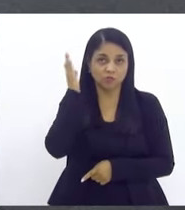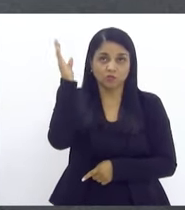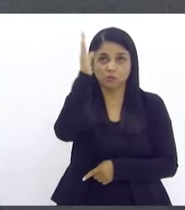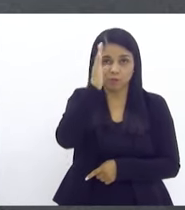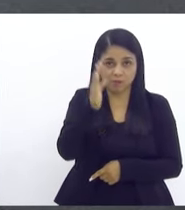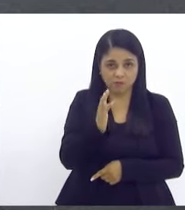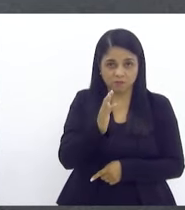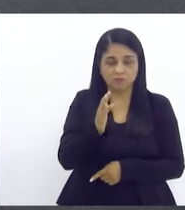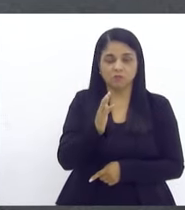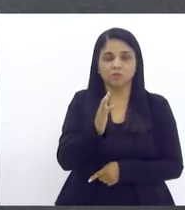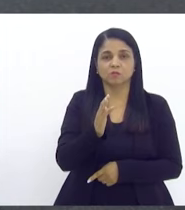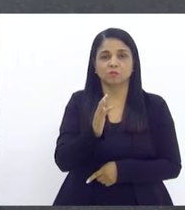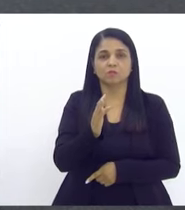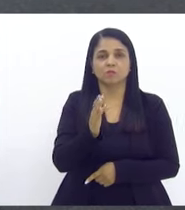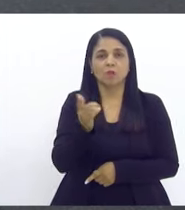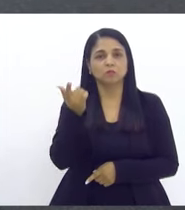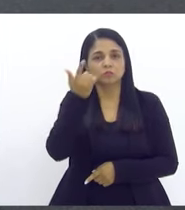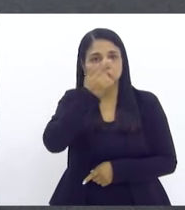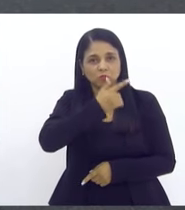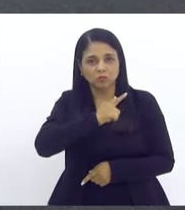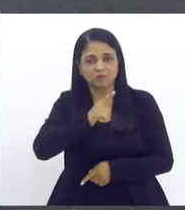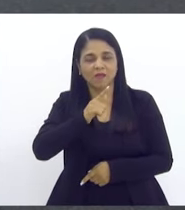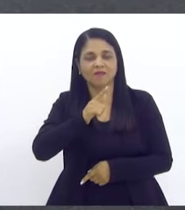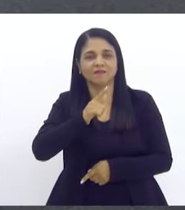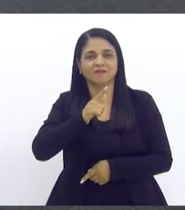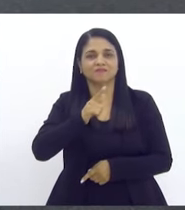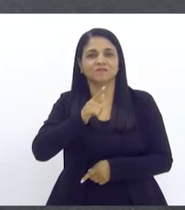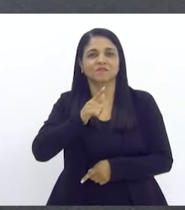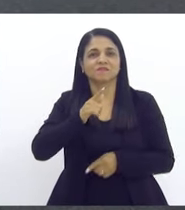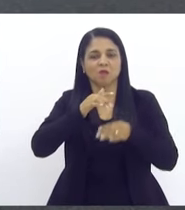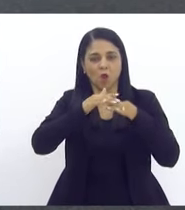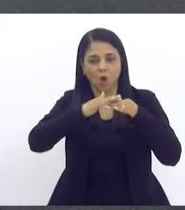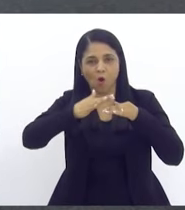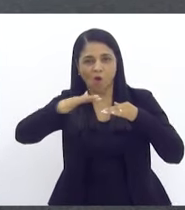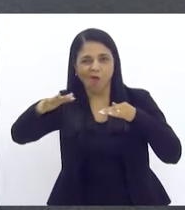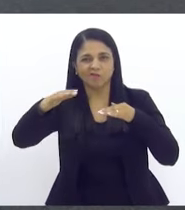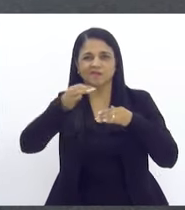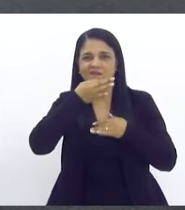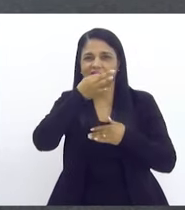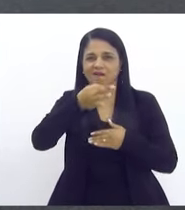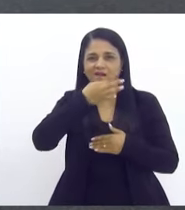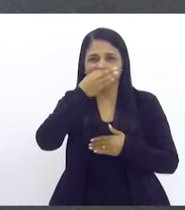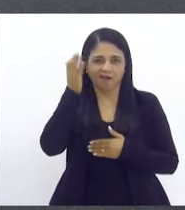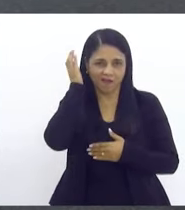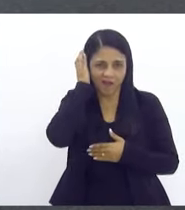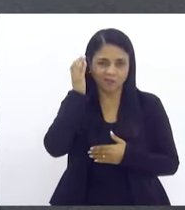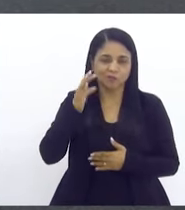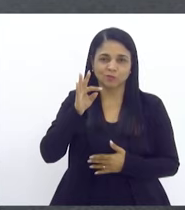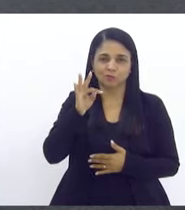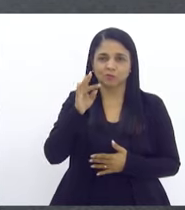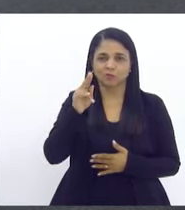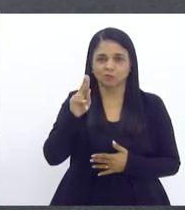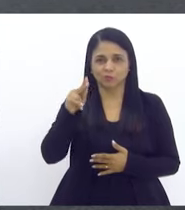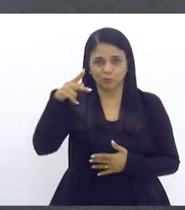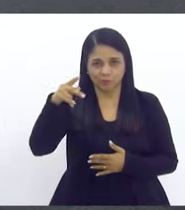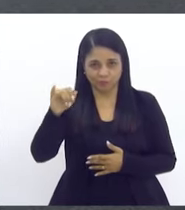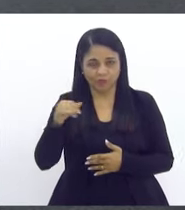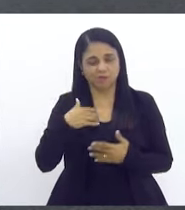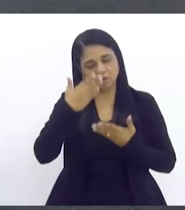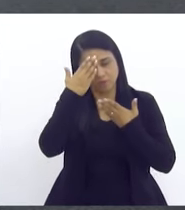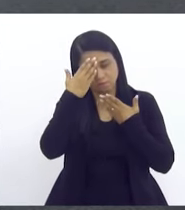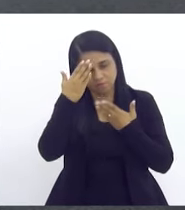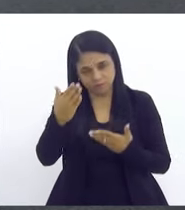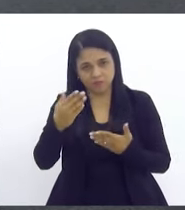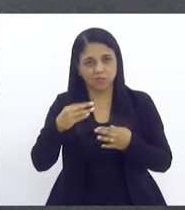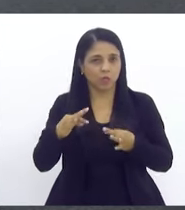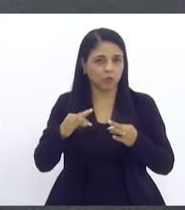até as ondas, até onde chega as ondas da Tupi. Então, eu quero agradecer a todos os meus colegas por ter